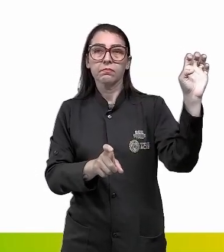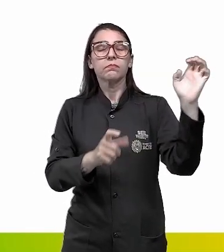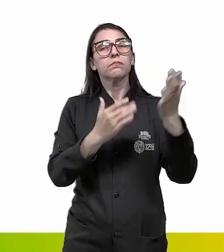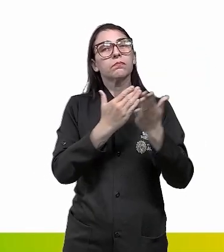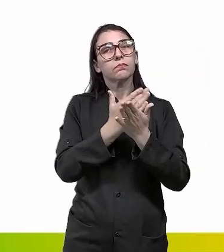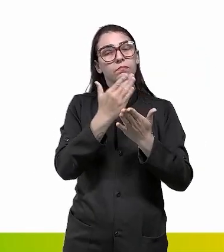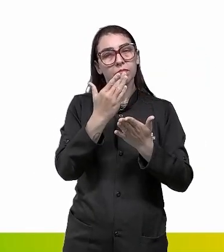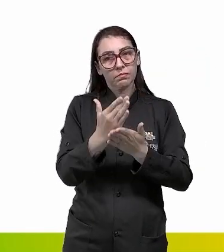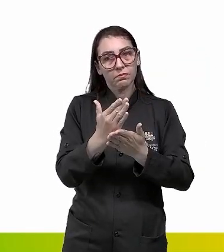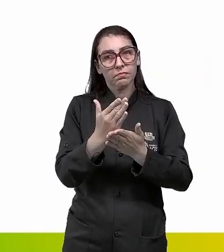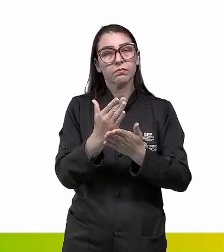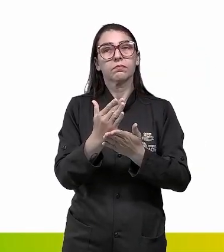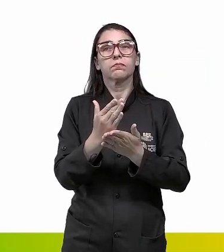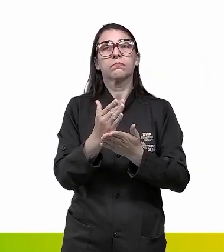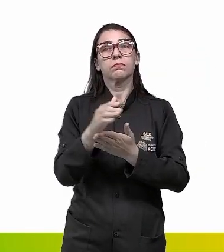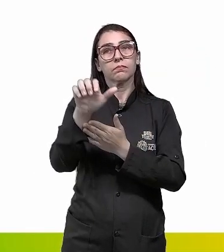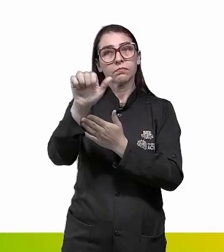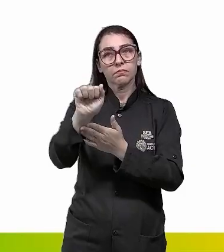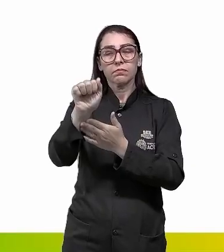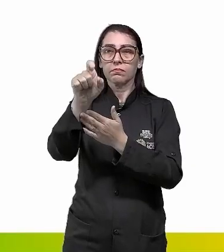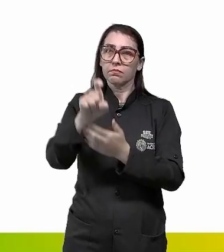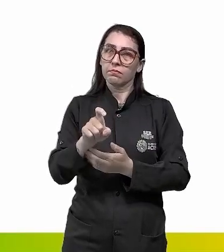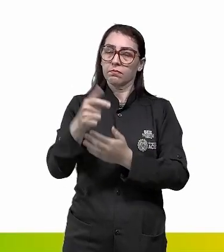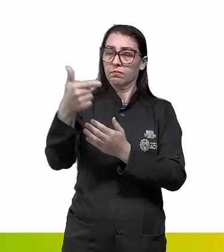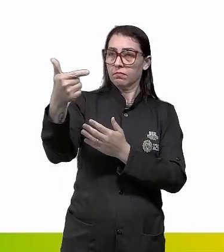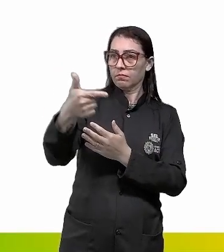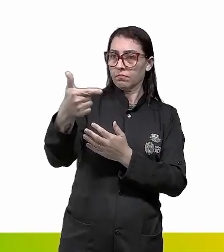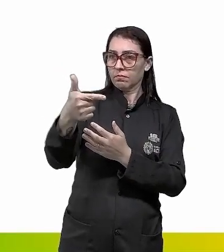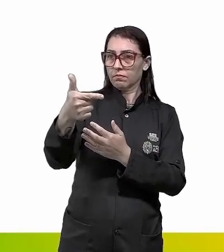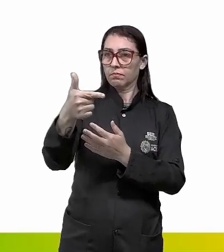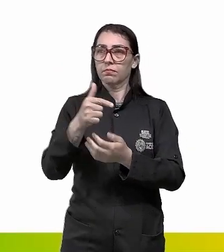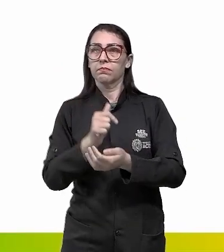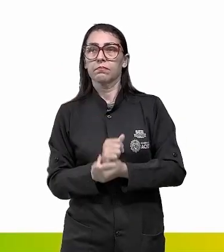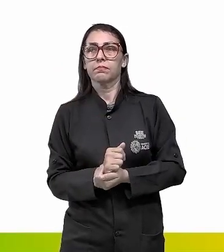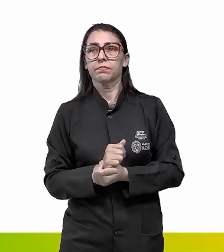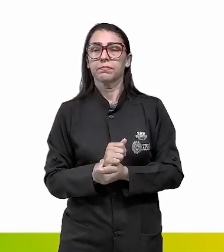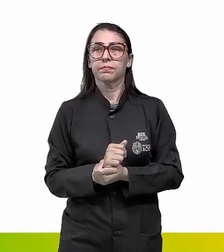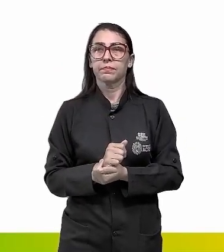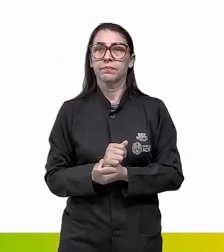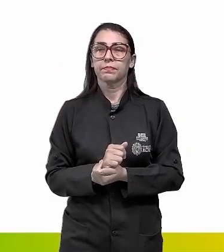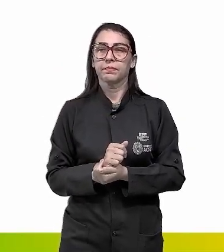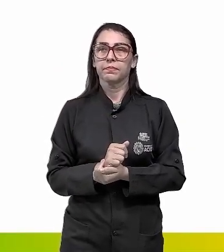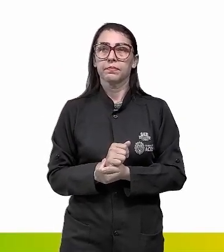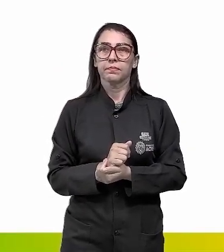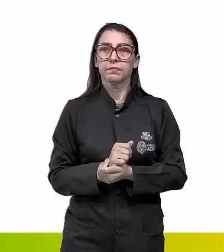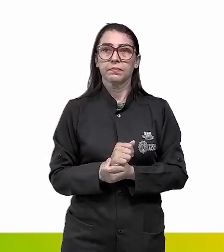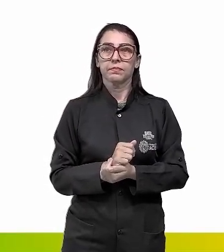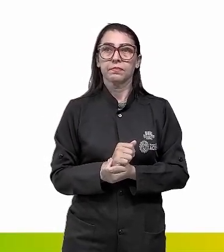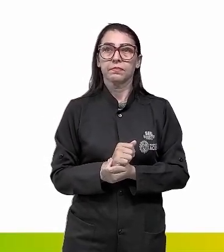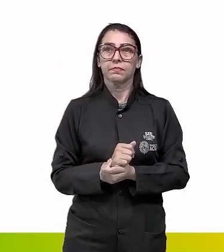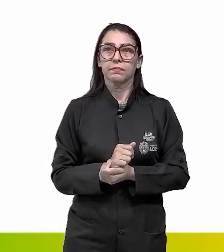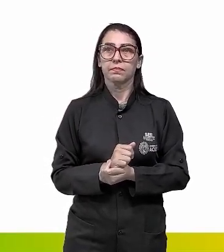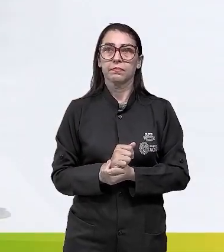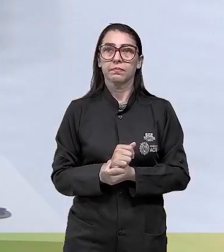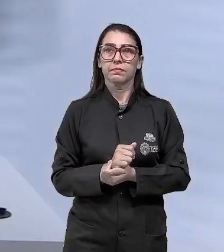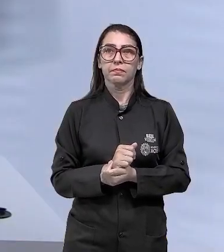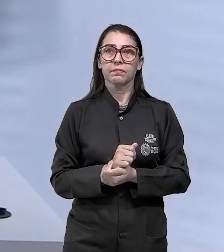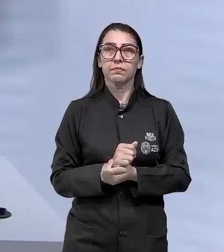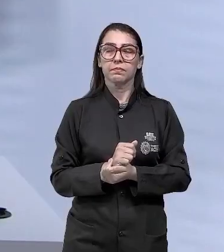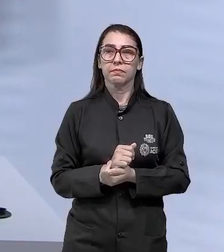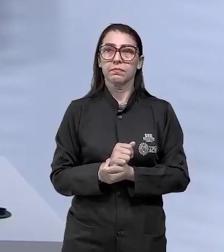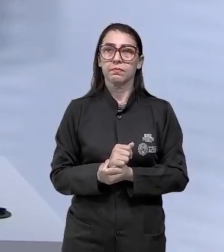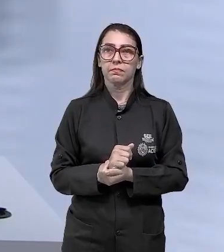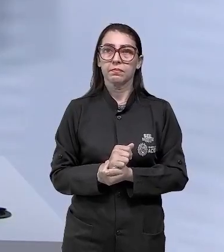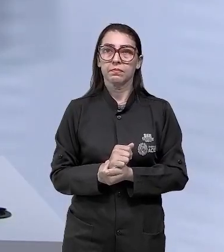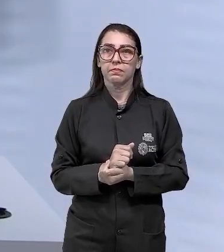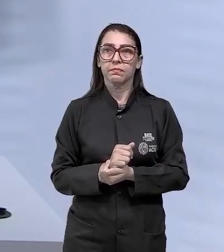quadrática ax ao quadrado, que é a função, deixando claro,